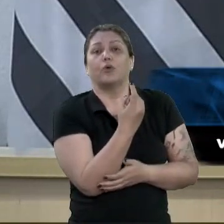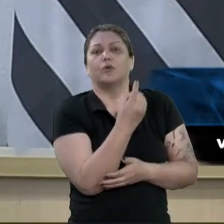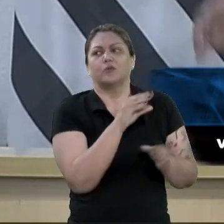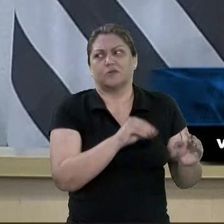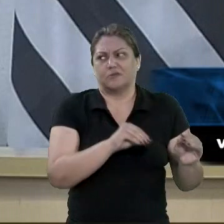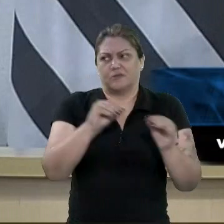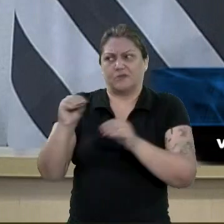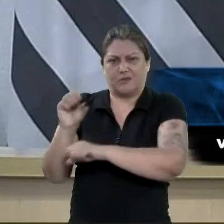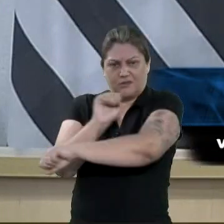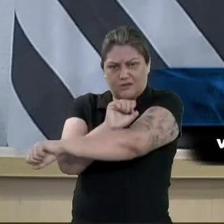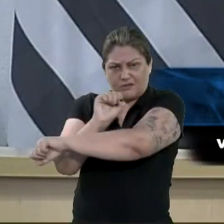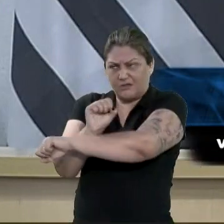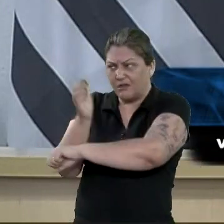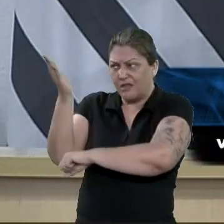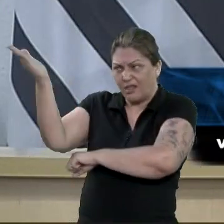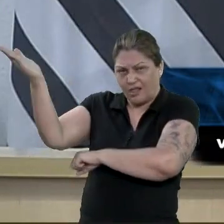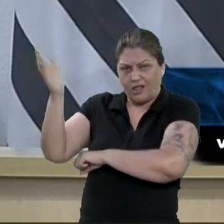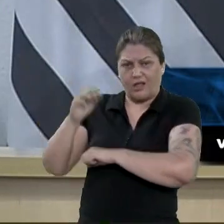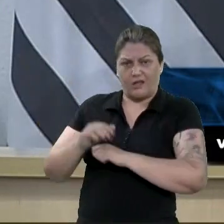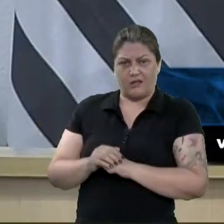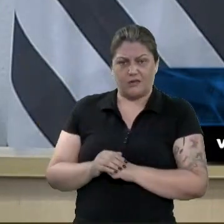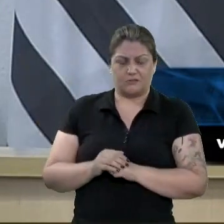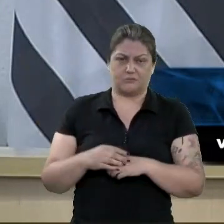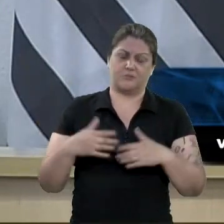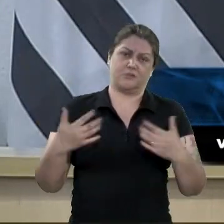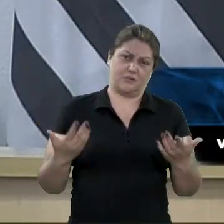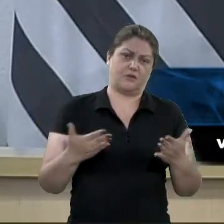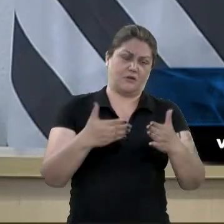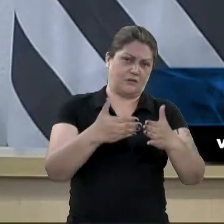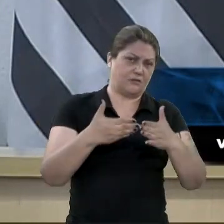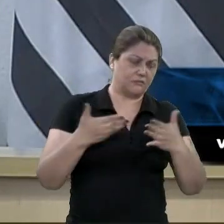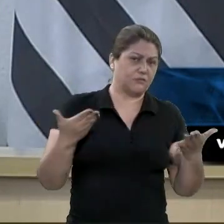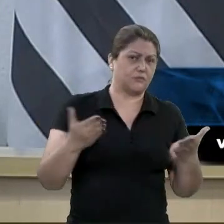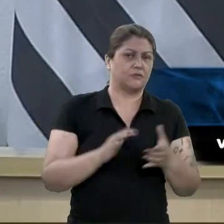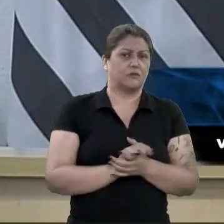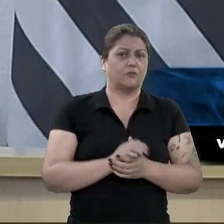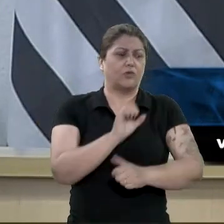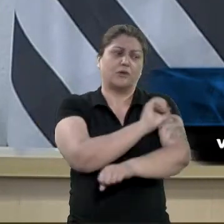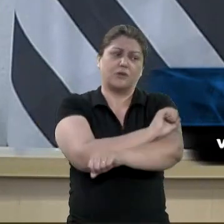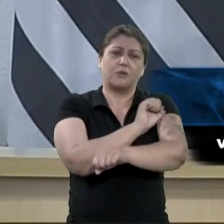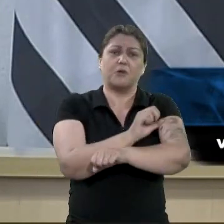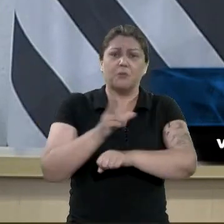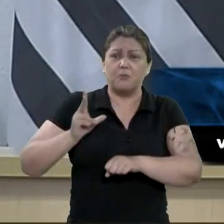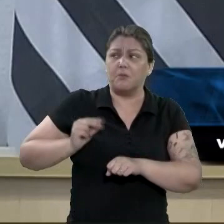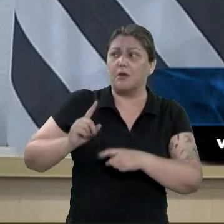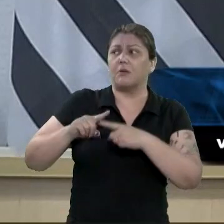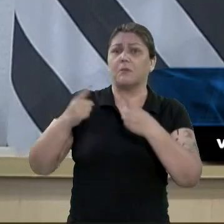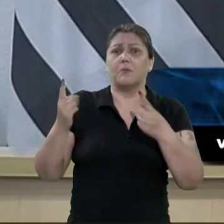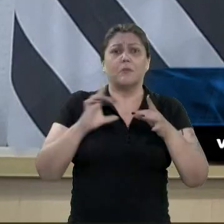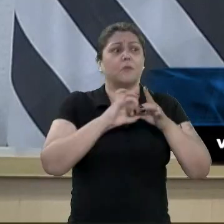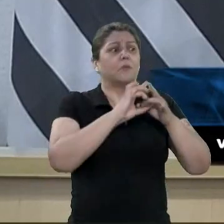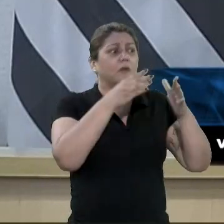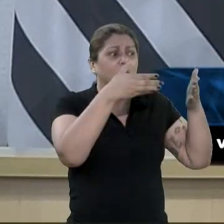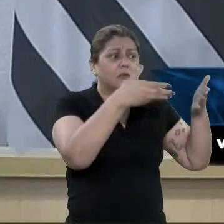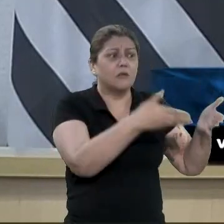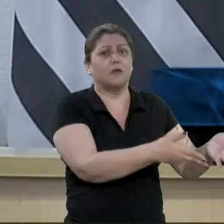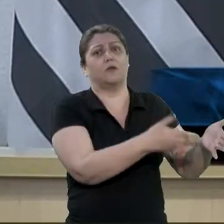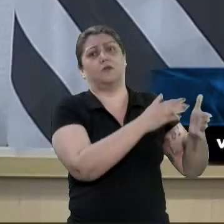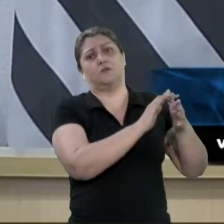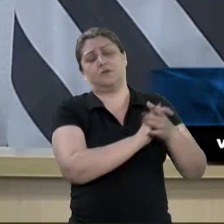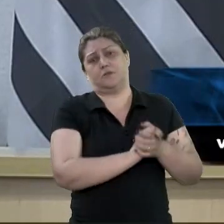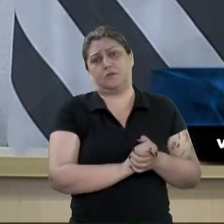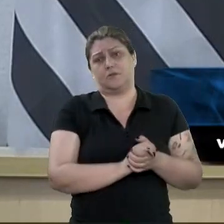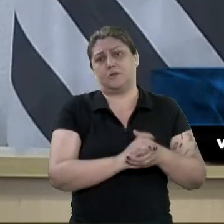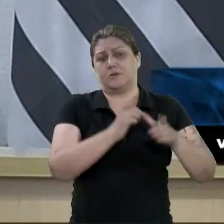Vai ficar lá, na praça, lá em Tremembé. Não que Tremembé não mereça, merece, mas podia deixar lá no nosso,